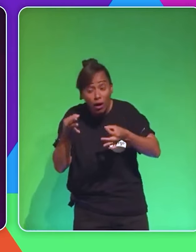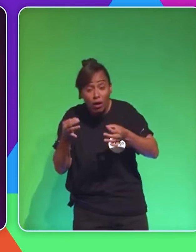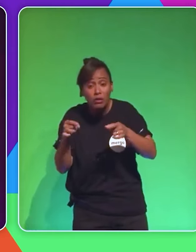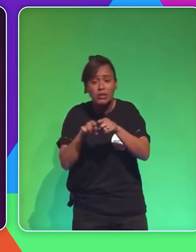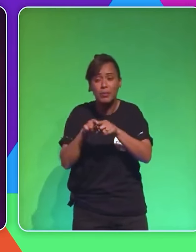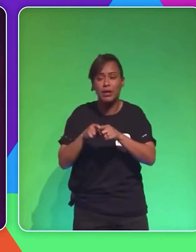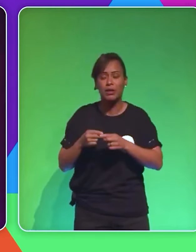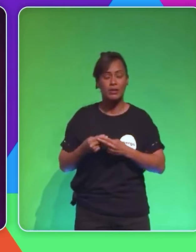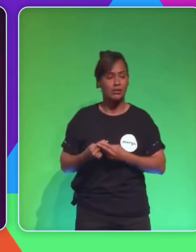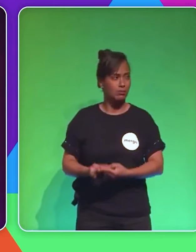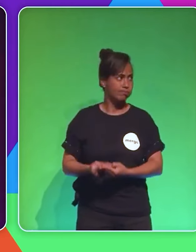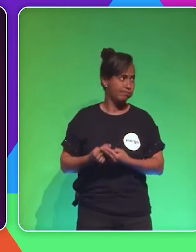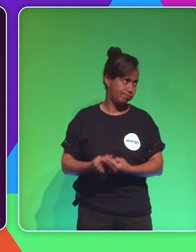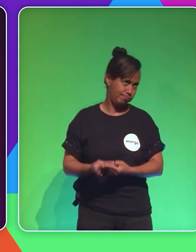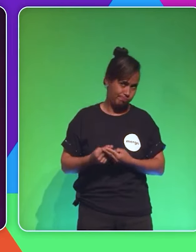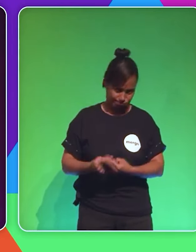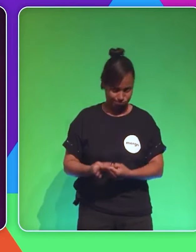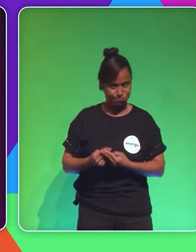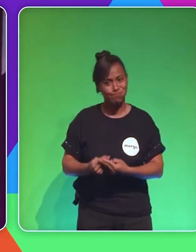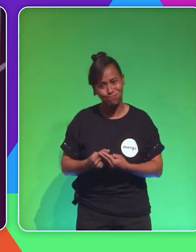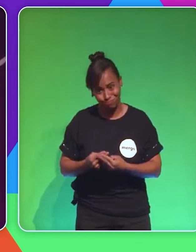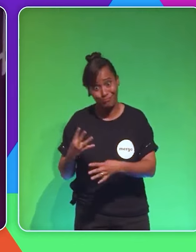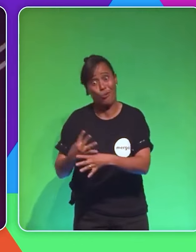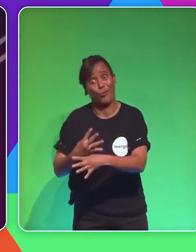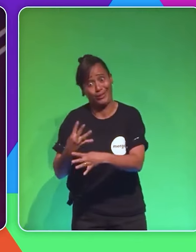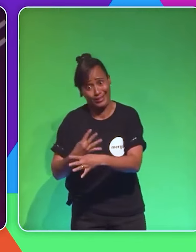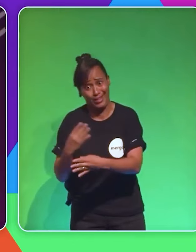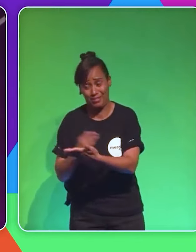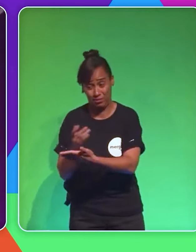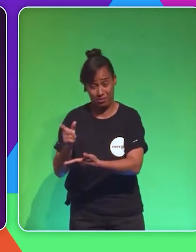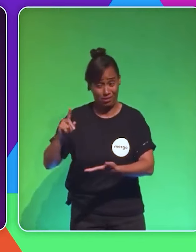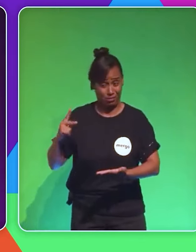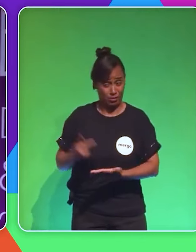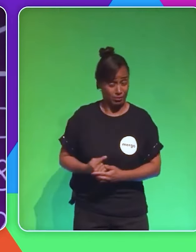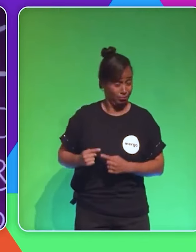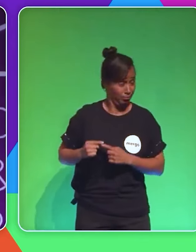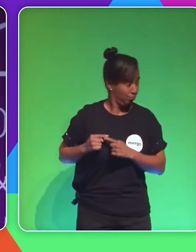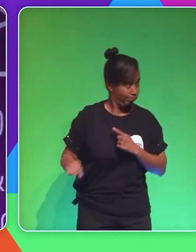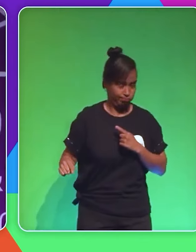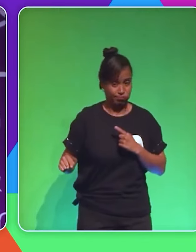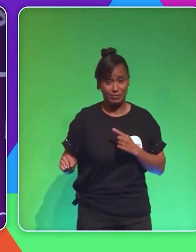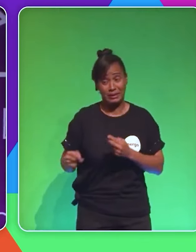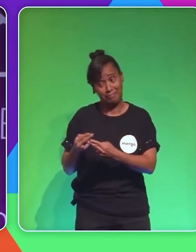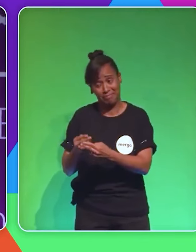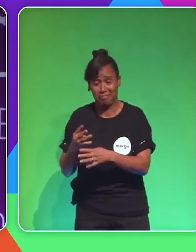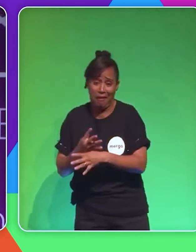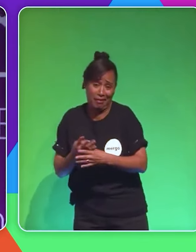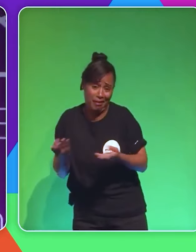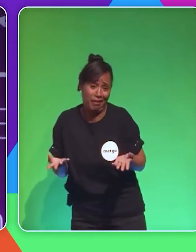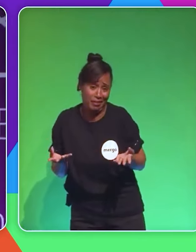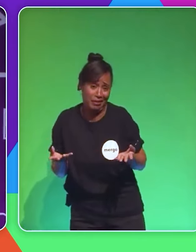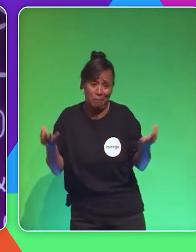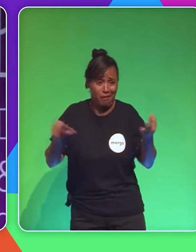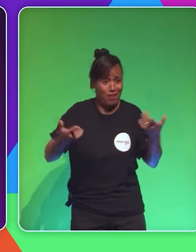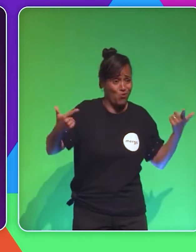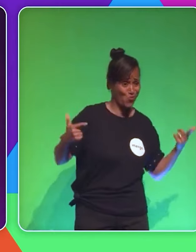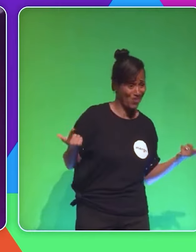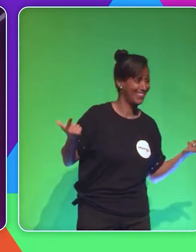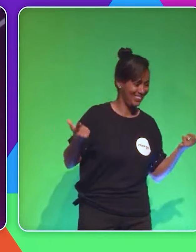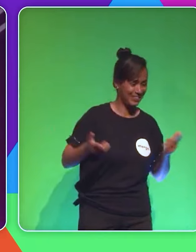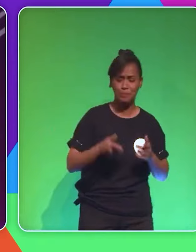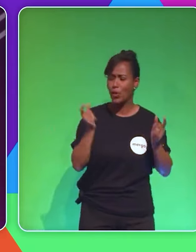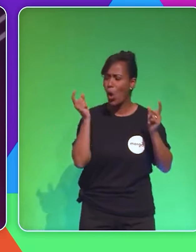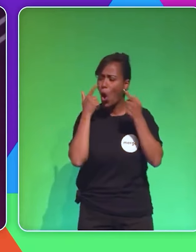relevar algumas coisas que nós acabamos fazendo né enfim somos seres humanos beleza Olha só